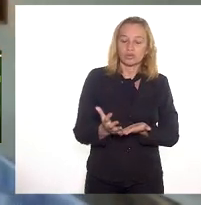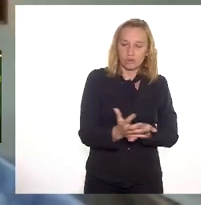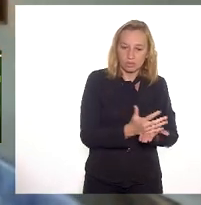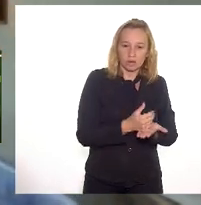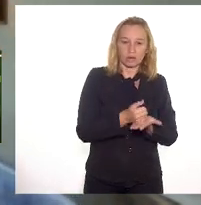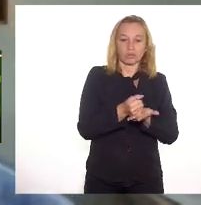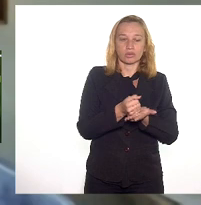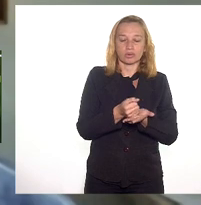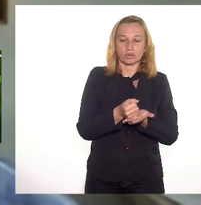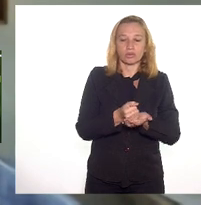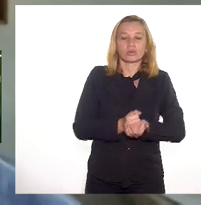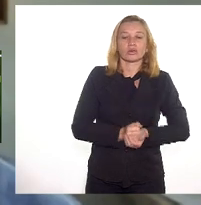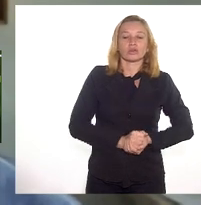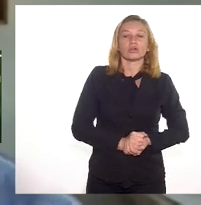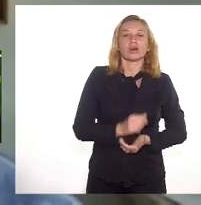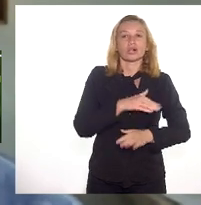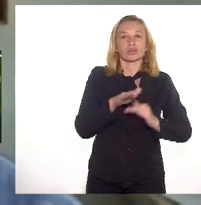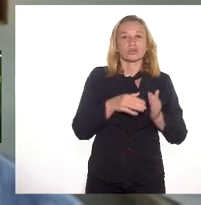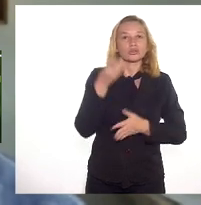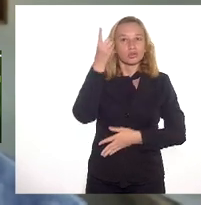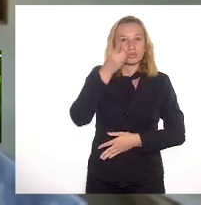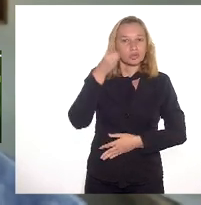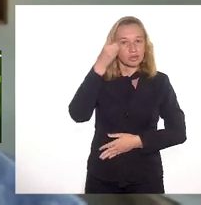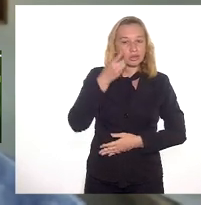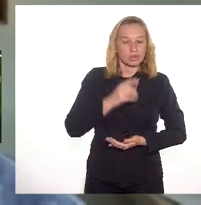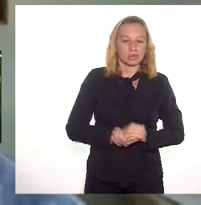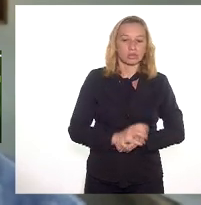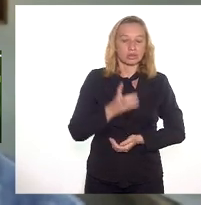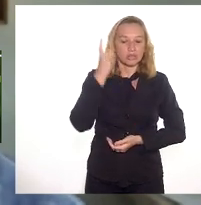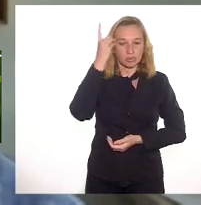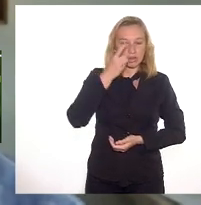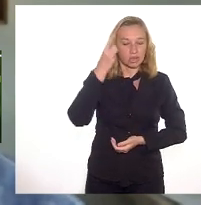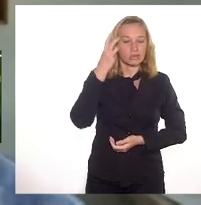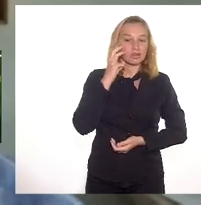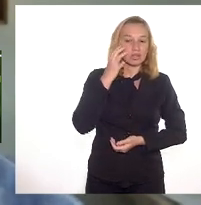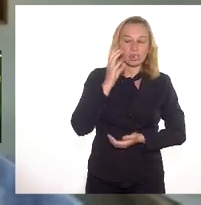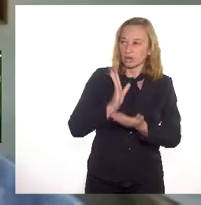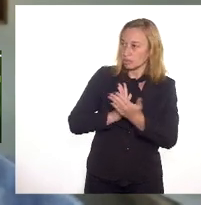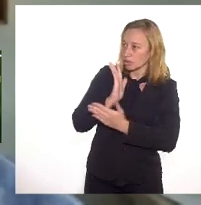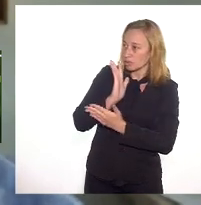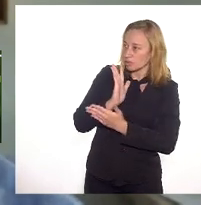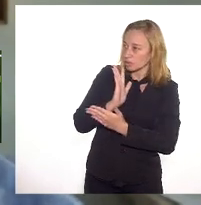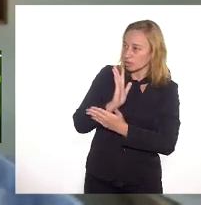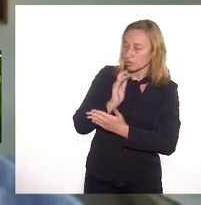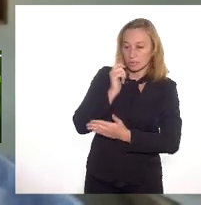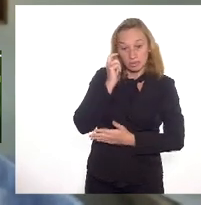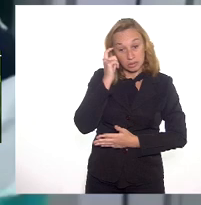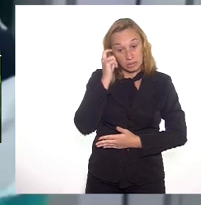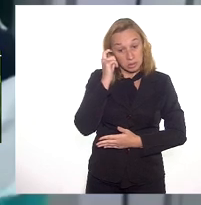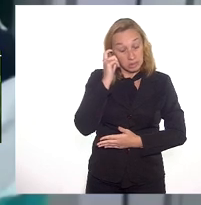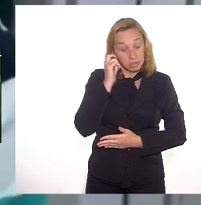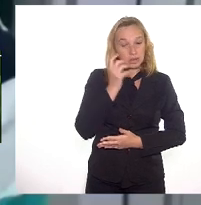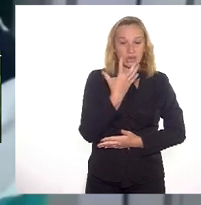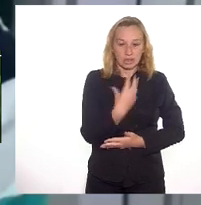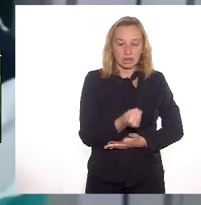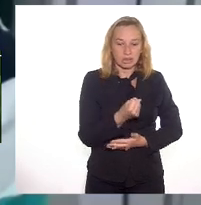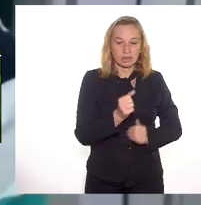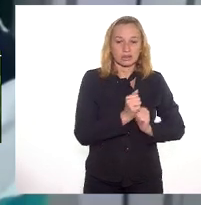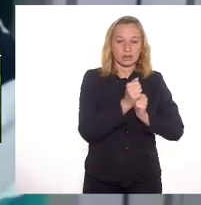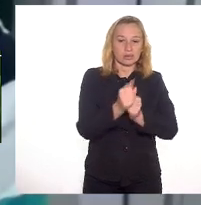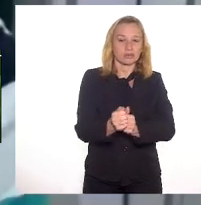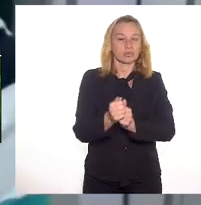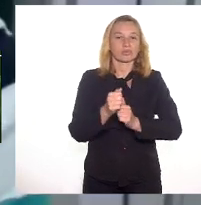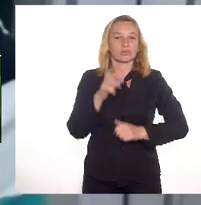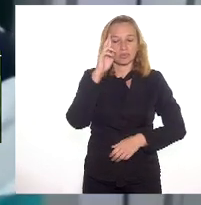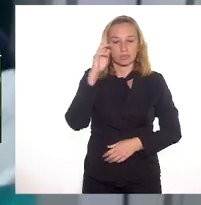estou submetendo às senhoras e senhores deputados. Deputado Valdeque, sua prova? Sou favorável ao encaminhamento,